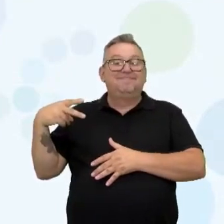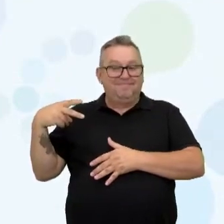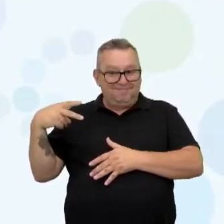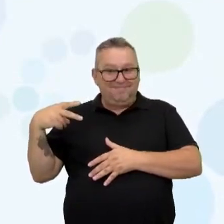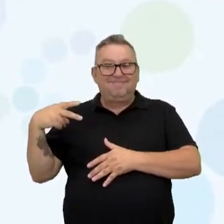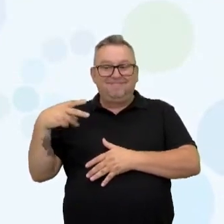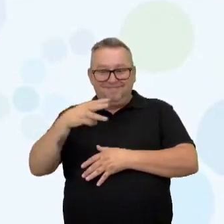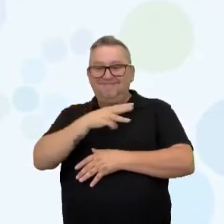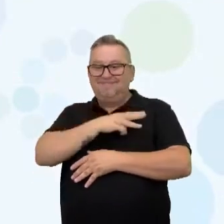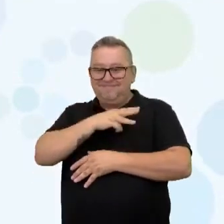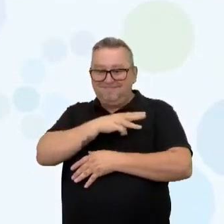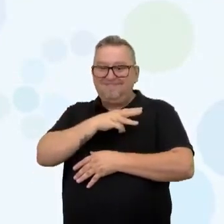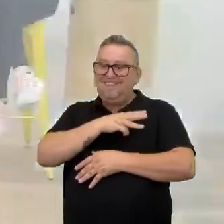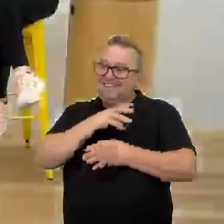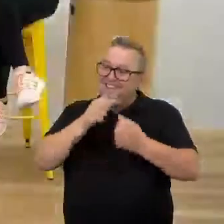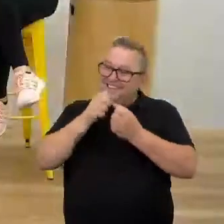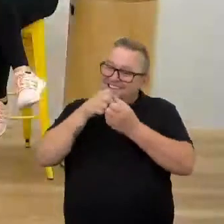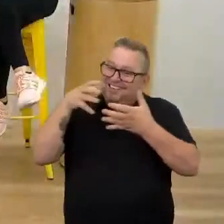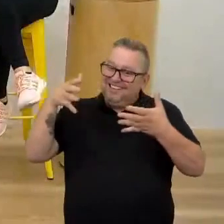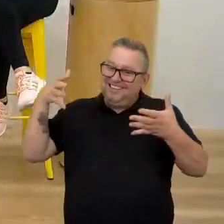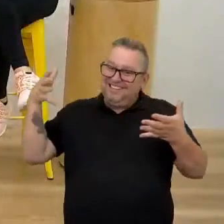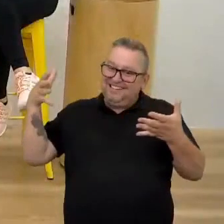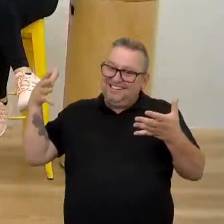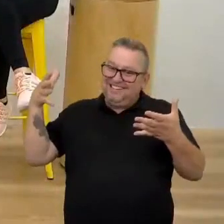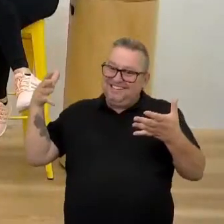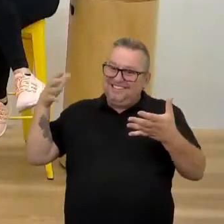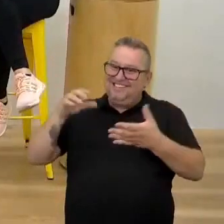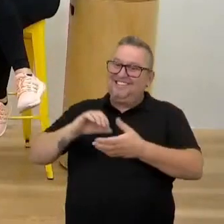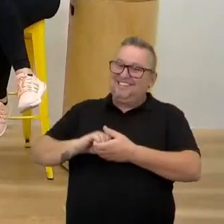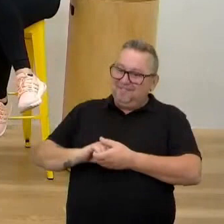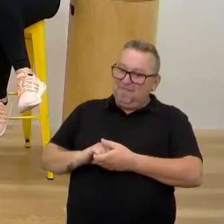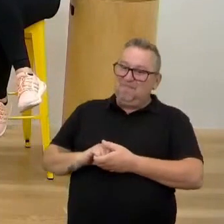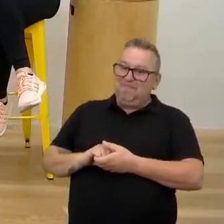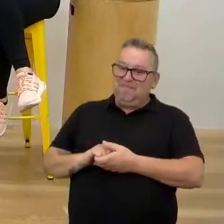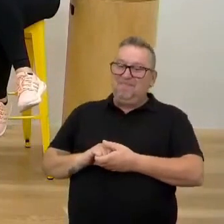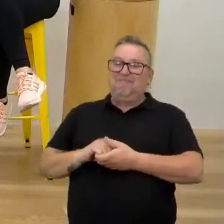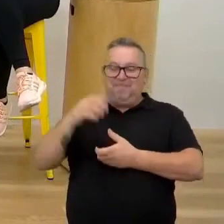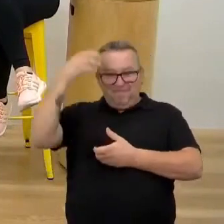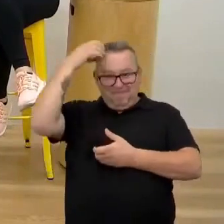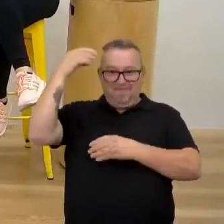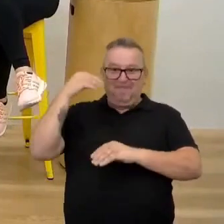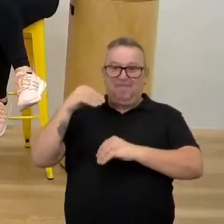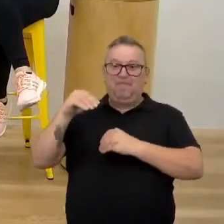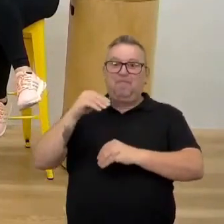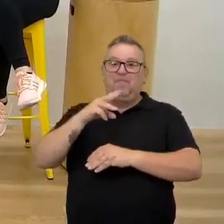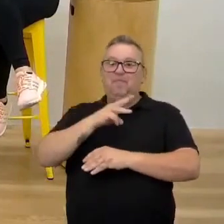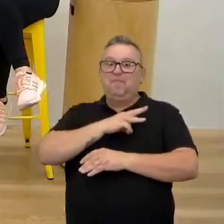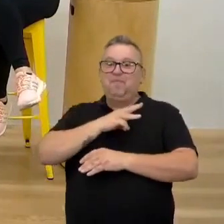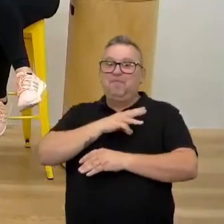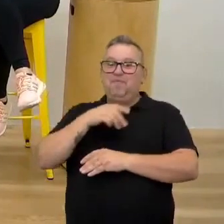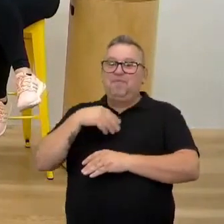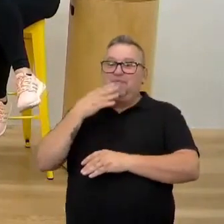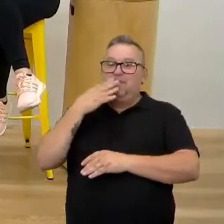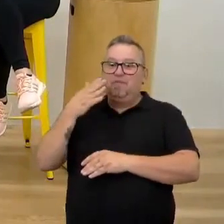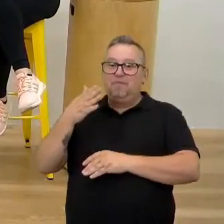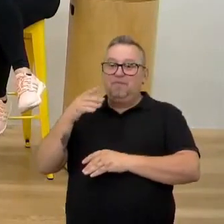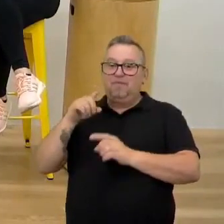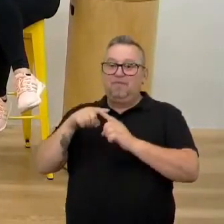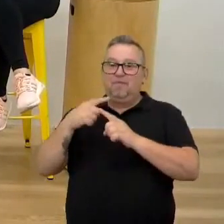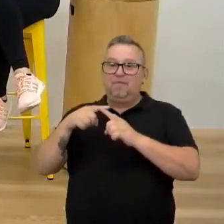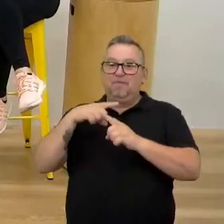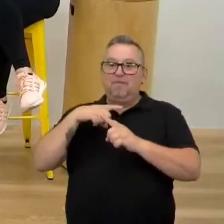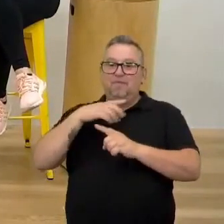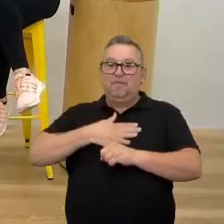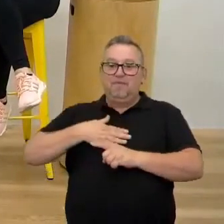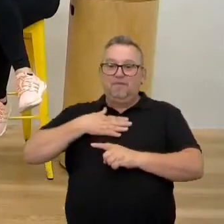E o Sidney abrilhantando a aula como sempre, meu amigo. Sempre. O rei dos memes. O Sidney, a gente tá pedindo pra ser ele, pra gente